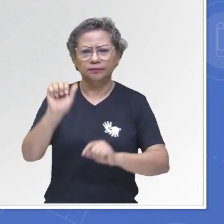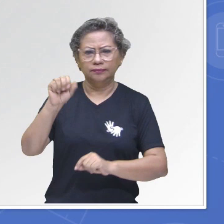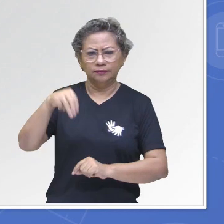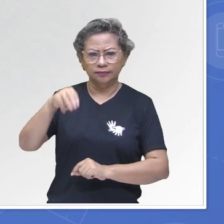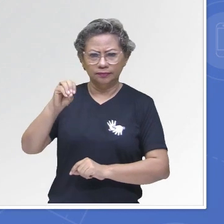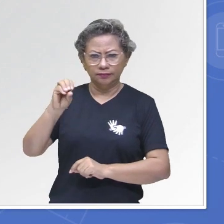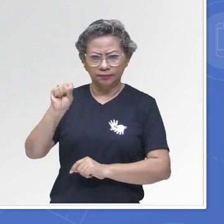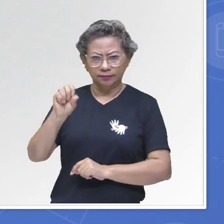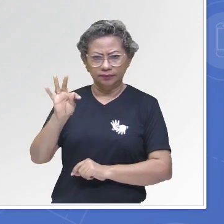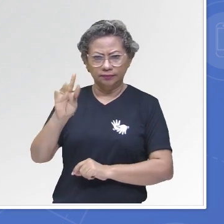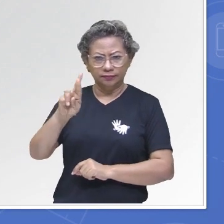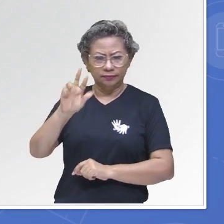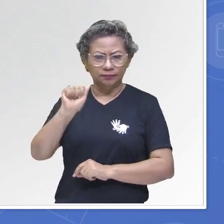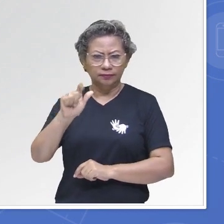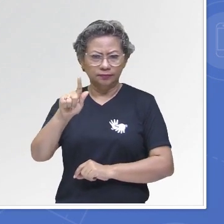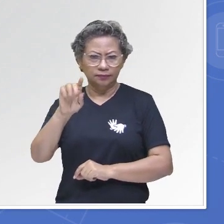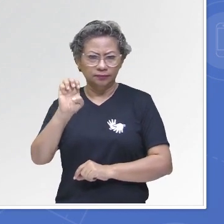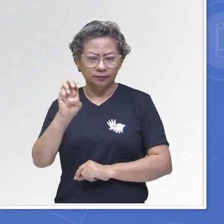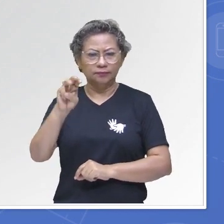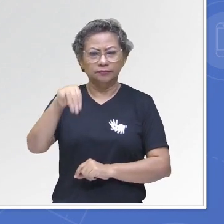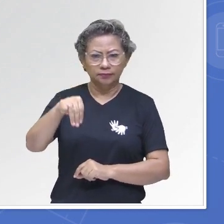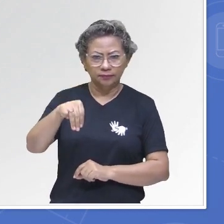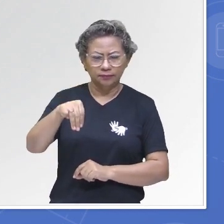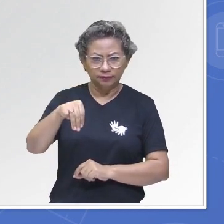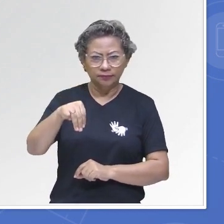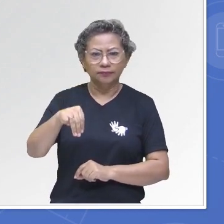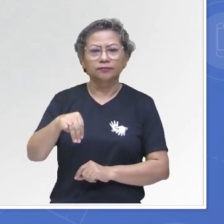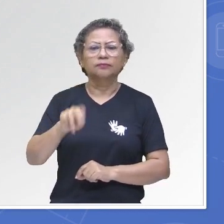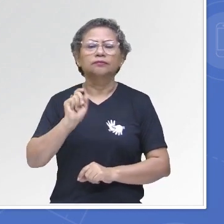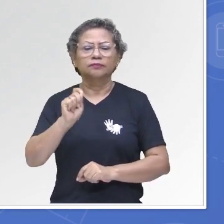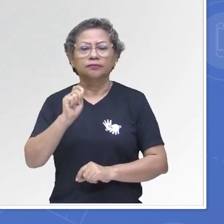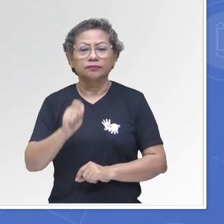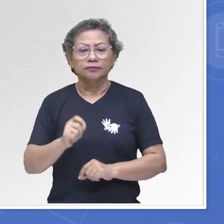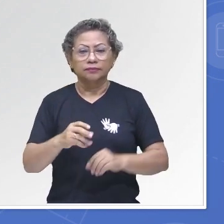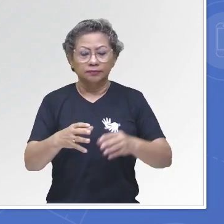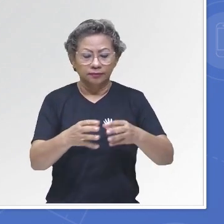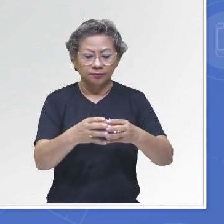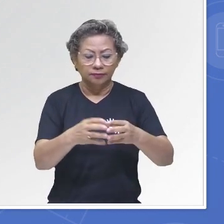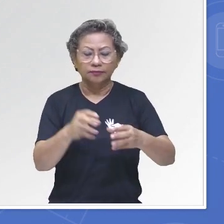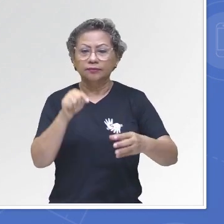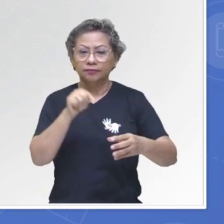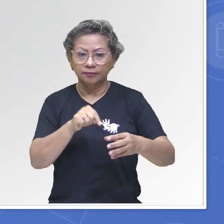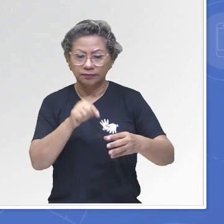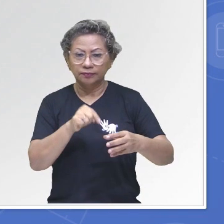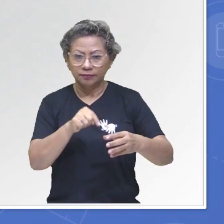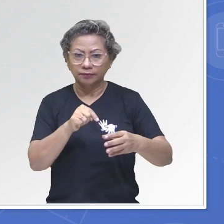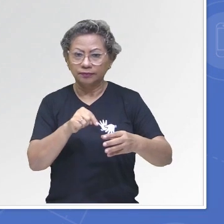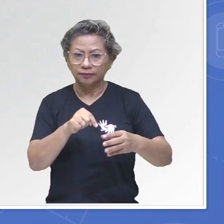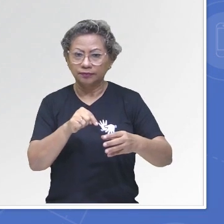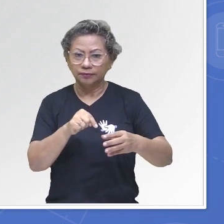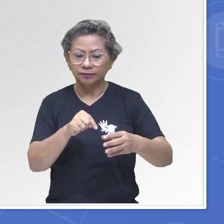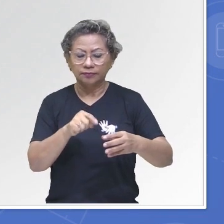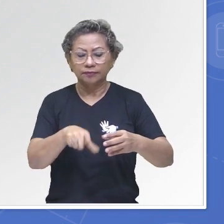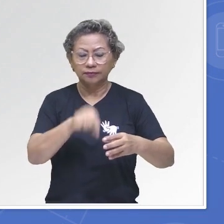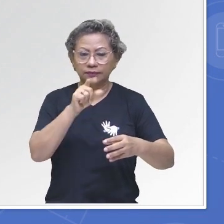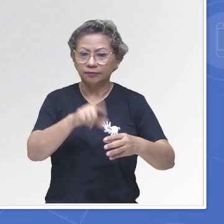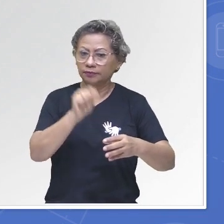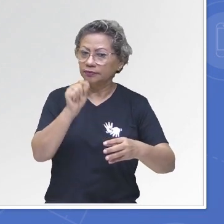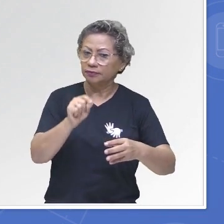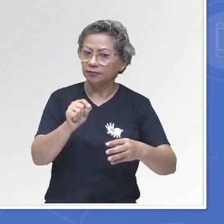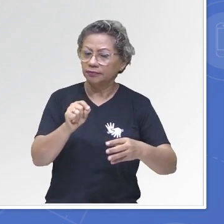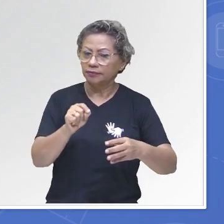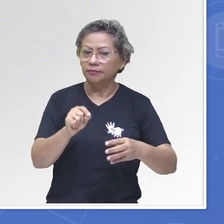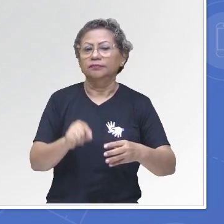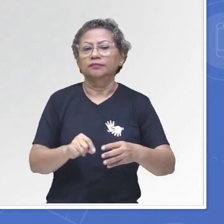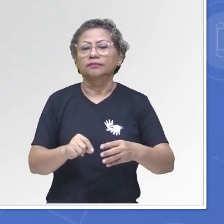Vamos falar o que é amostragem. A amostragem é o processo de recolher amostras ao acaso. Ou seja,